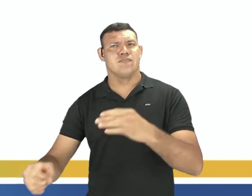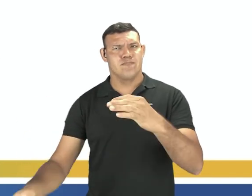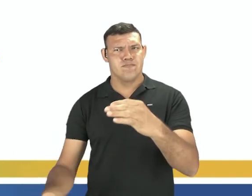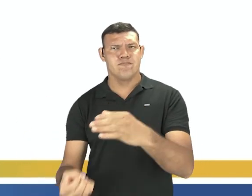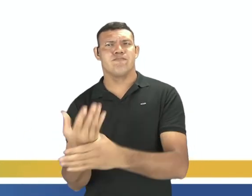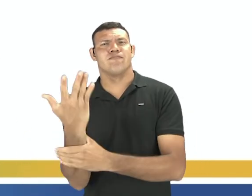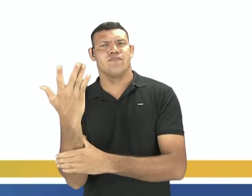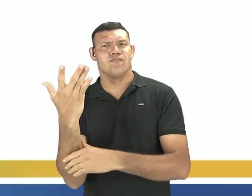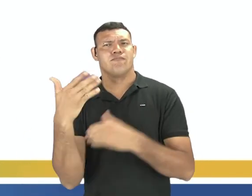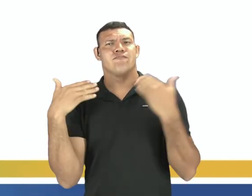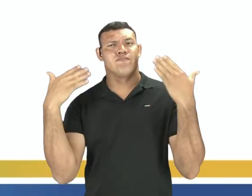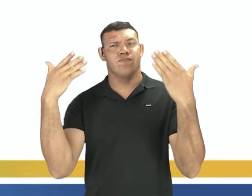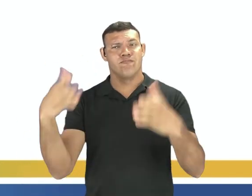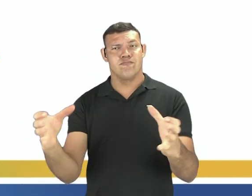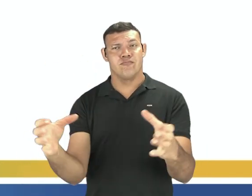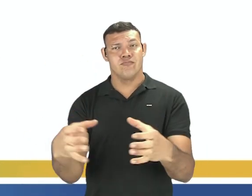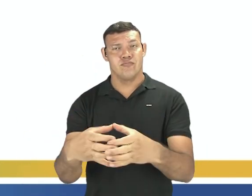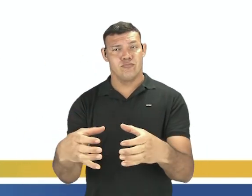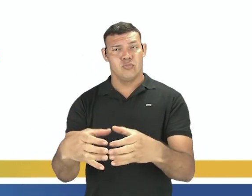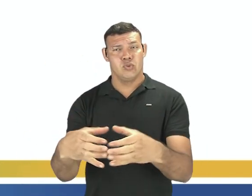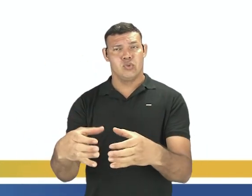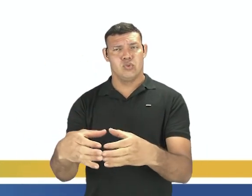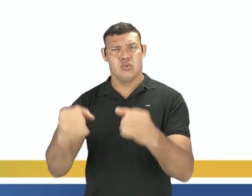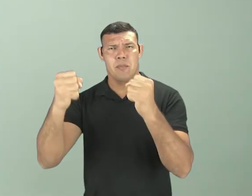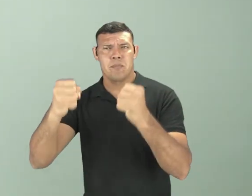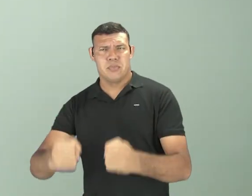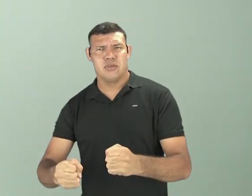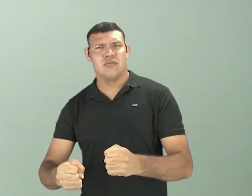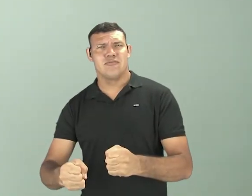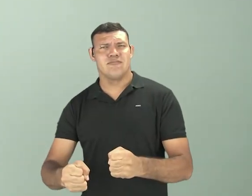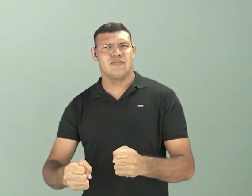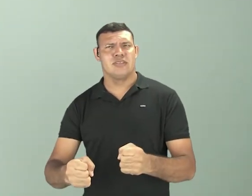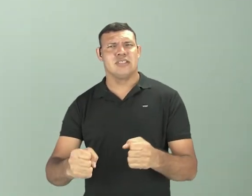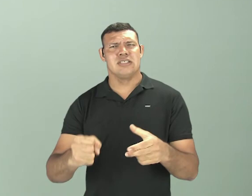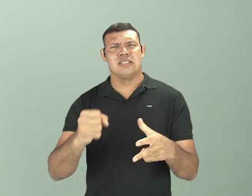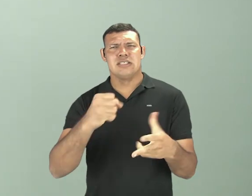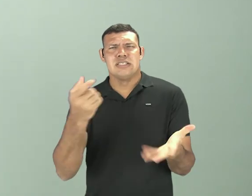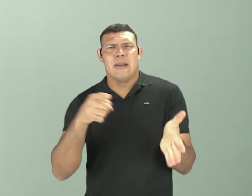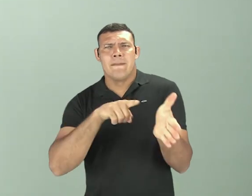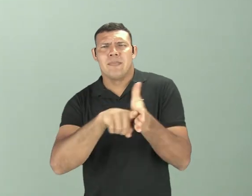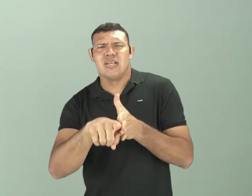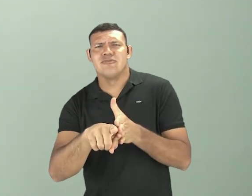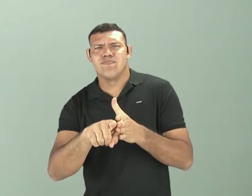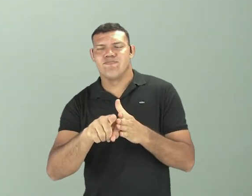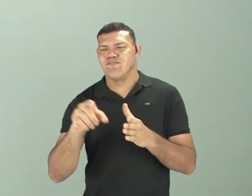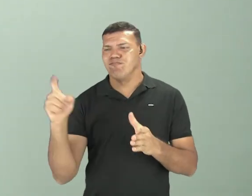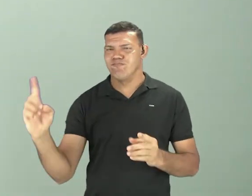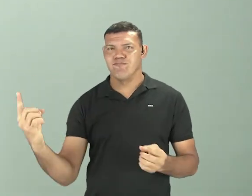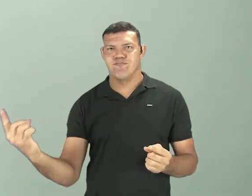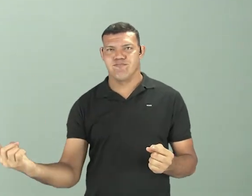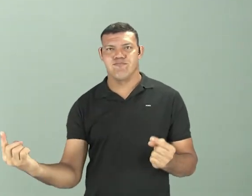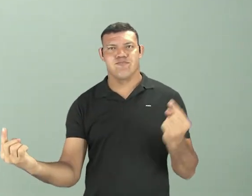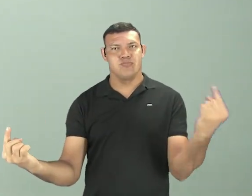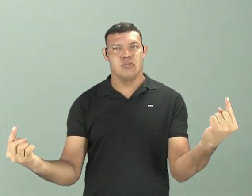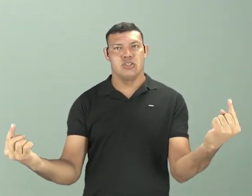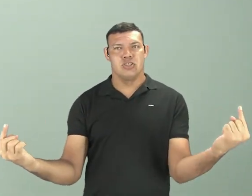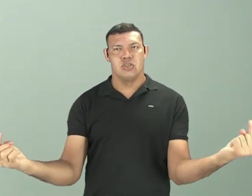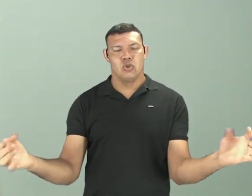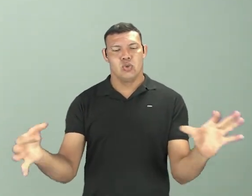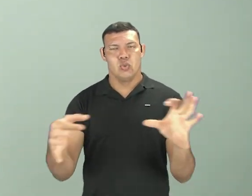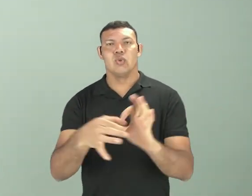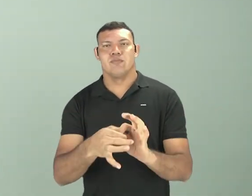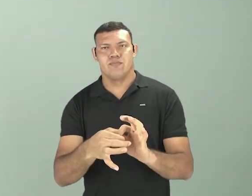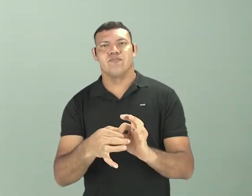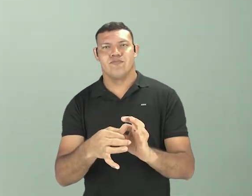política inaugurada com a chegada desse grupo ao poder. Essa questão, ela interliga aí dois momentos históricos, a proclamação